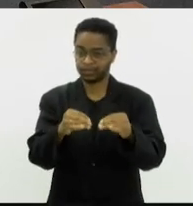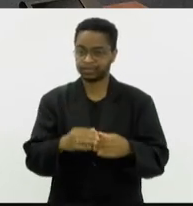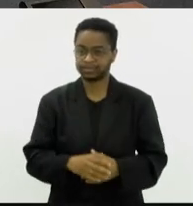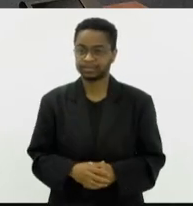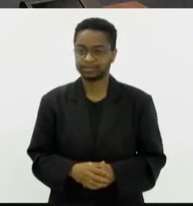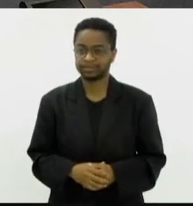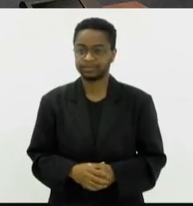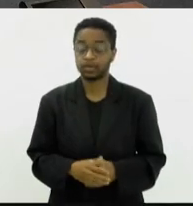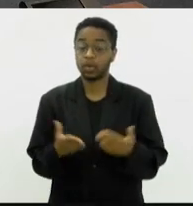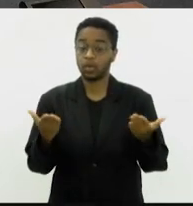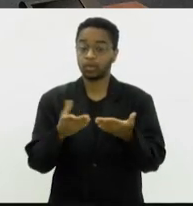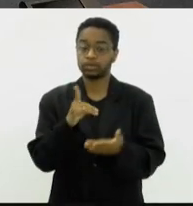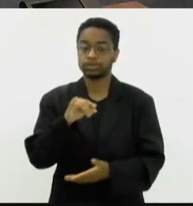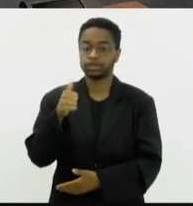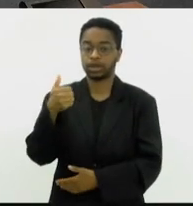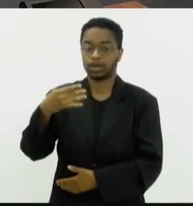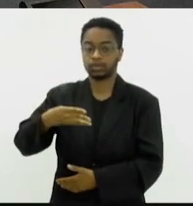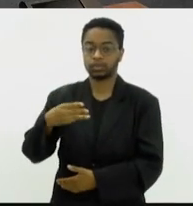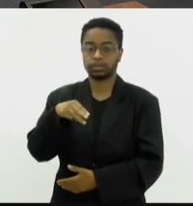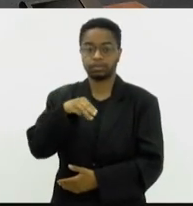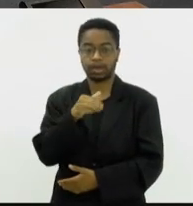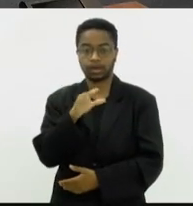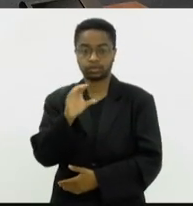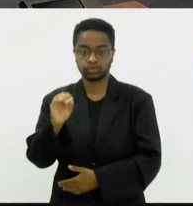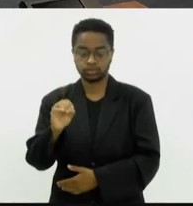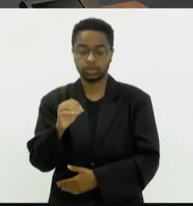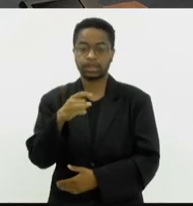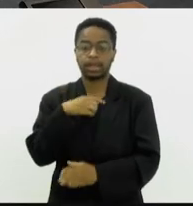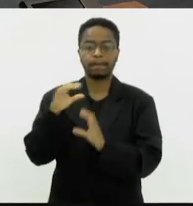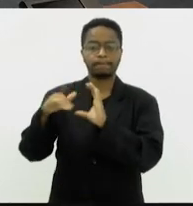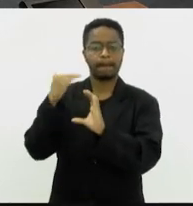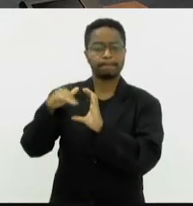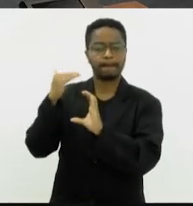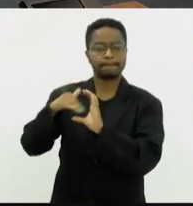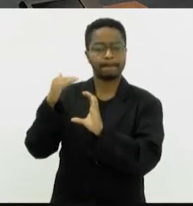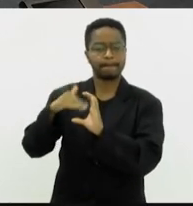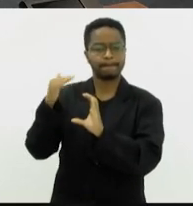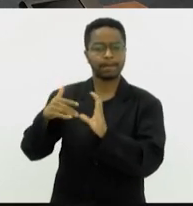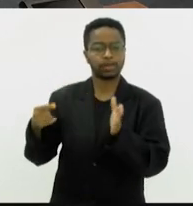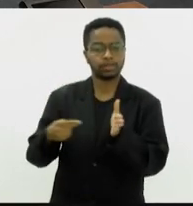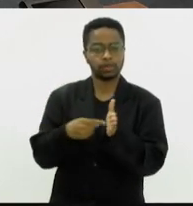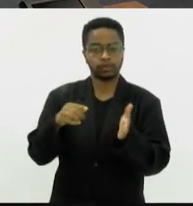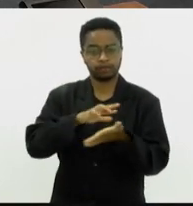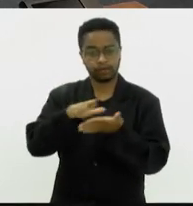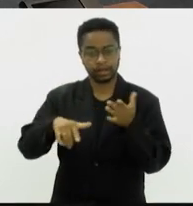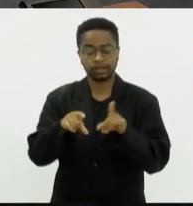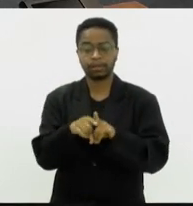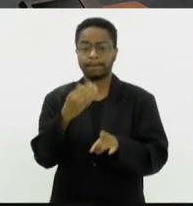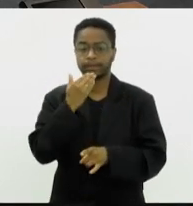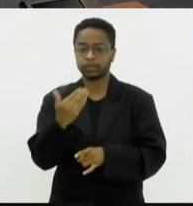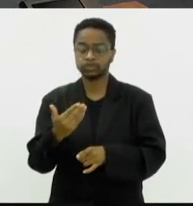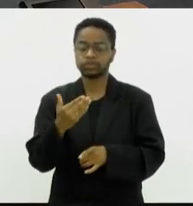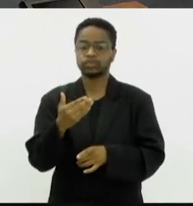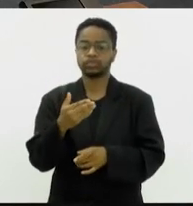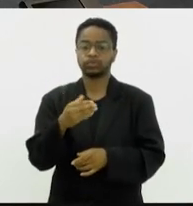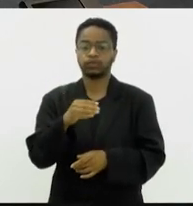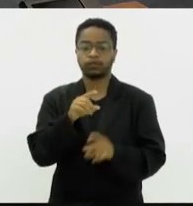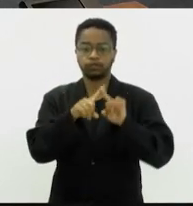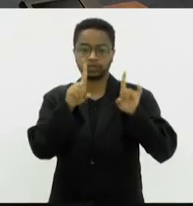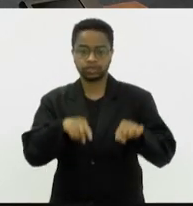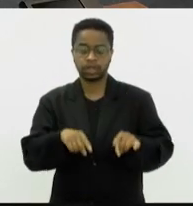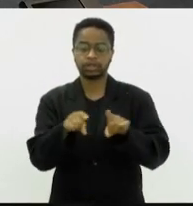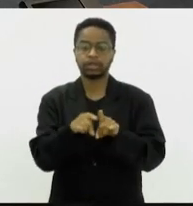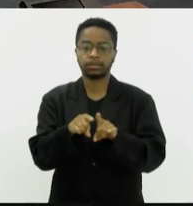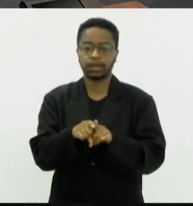hoje dia 14/03 após receber inúmeras denúncias pedidos de servidores e um ofício do Sindicato da polícia penal relatando as